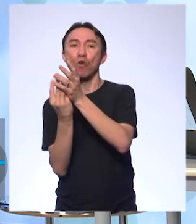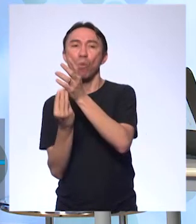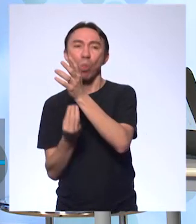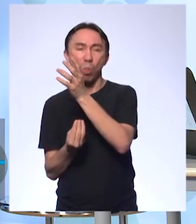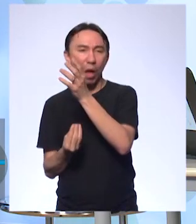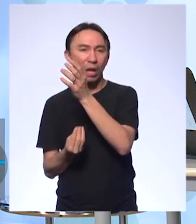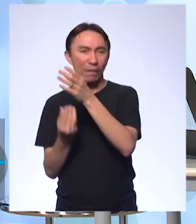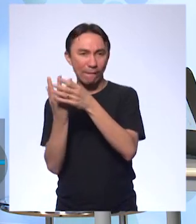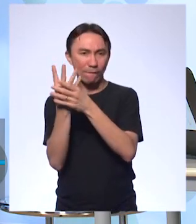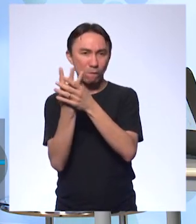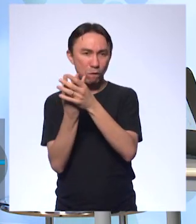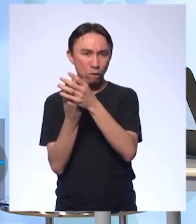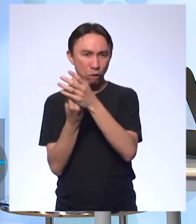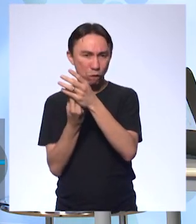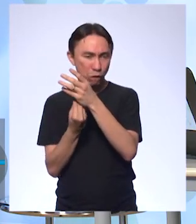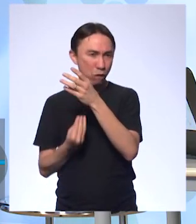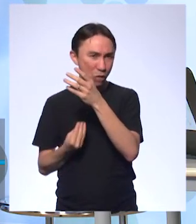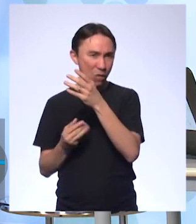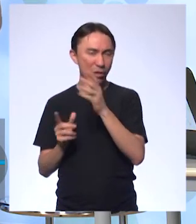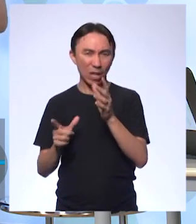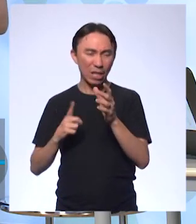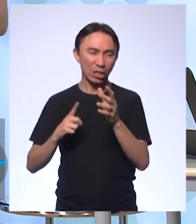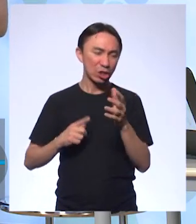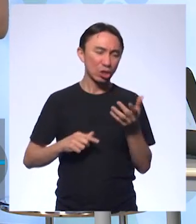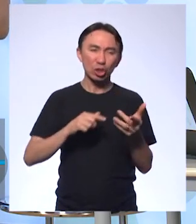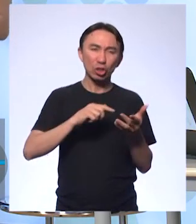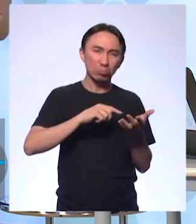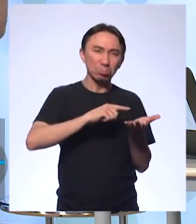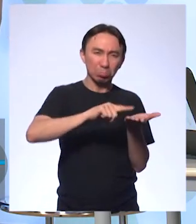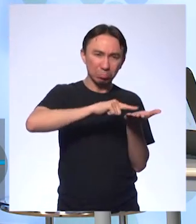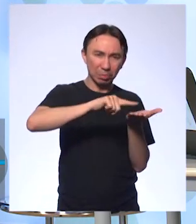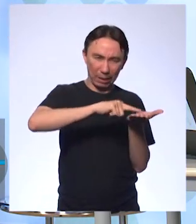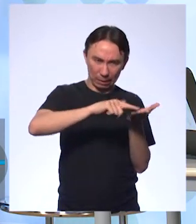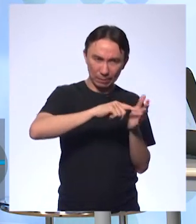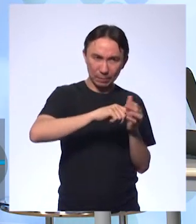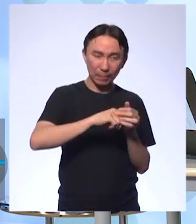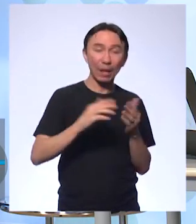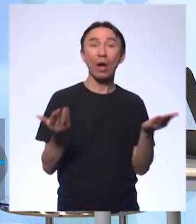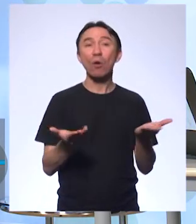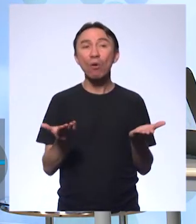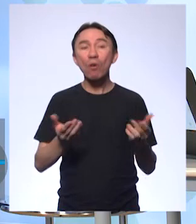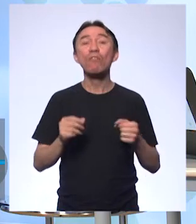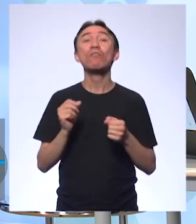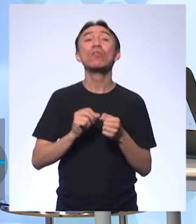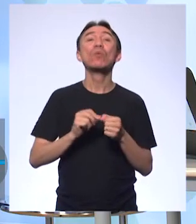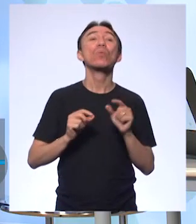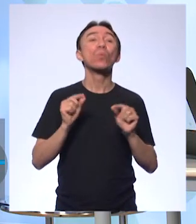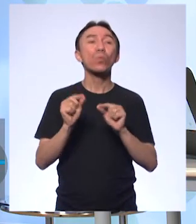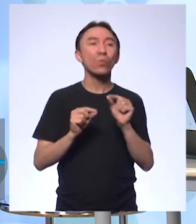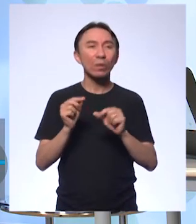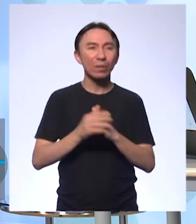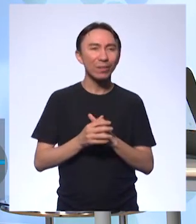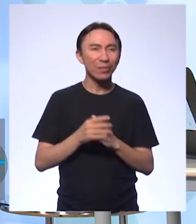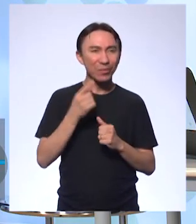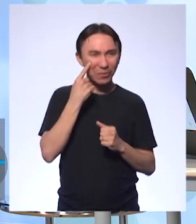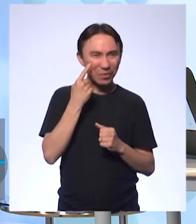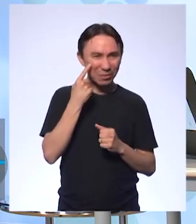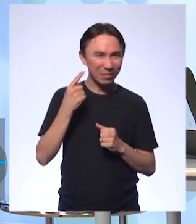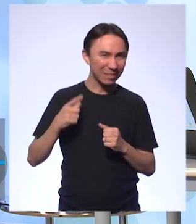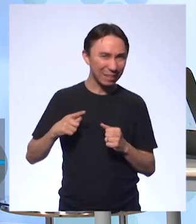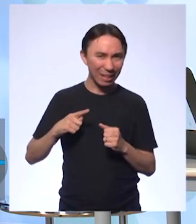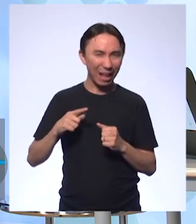lá dos coágulos, dos flocos e tal, o que eu vou fazer? Eu vou desinfectar essa água, porque viu a cor que essa água saiu